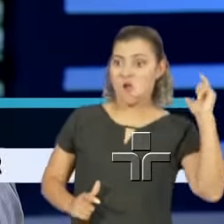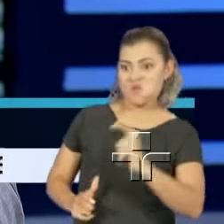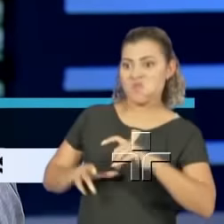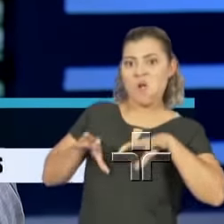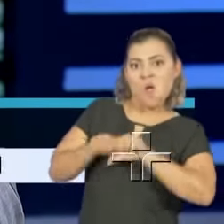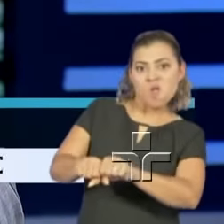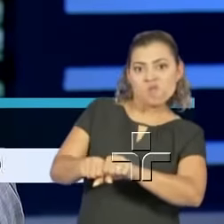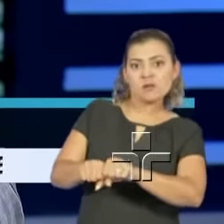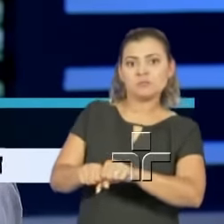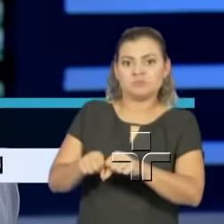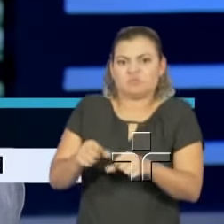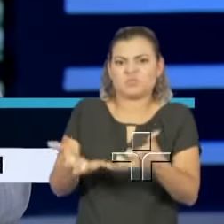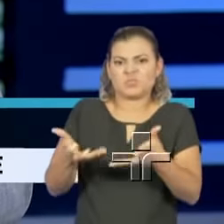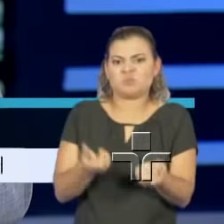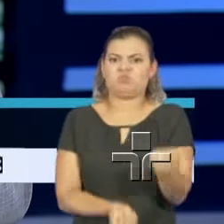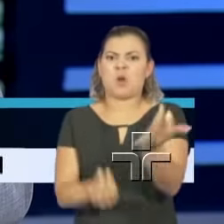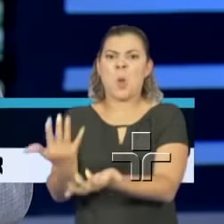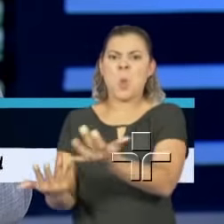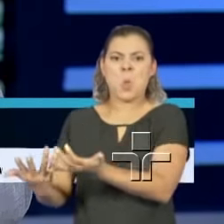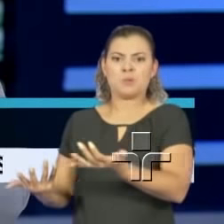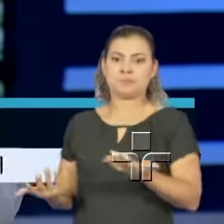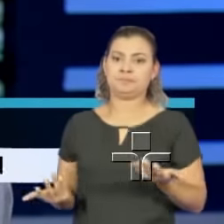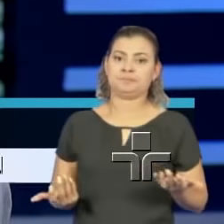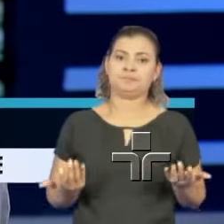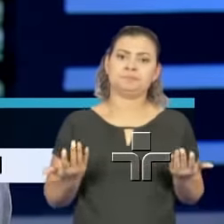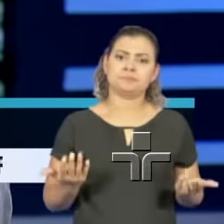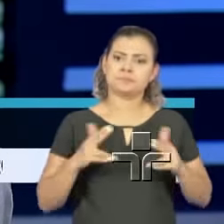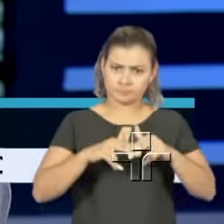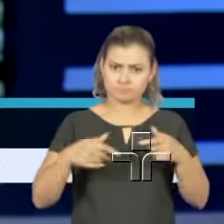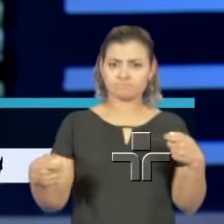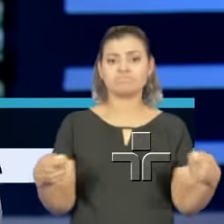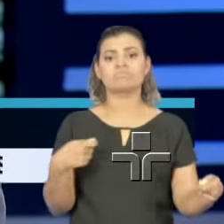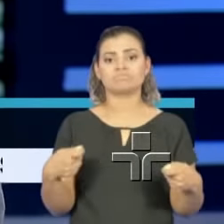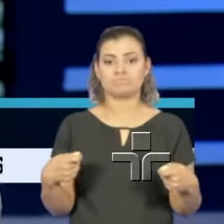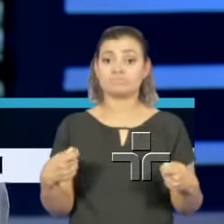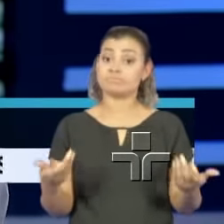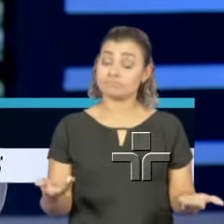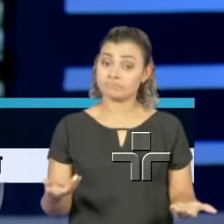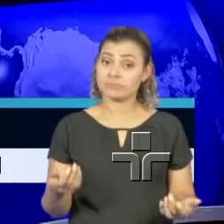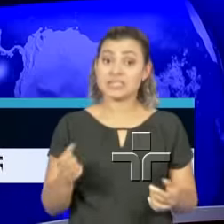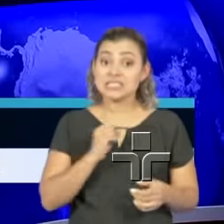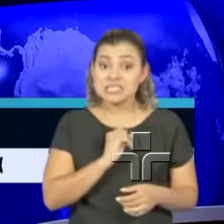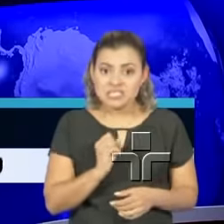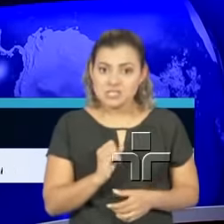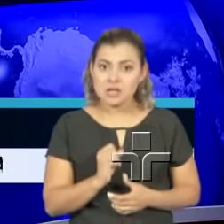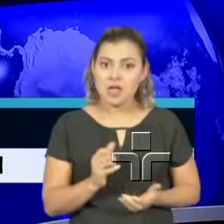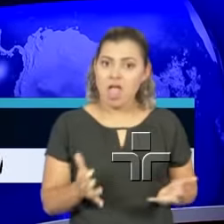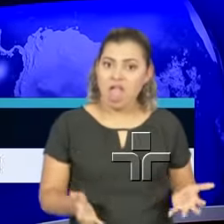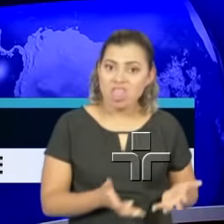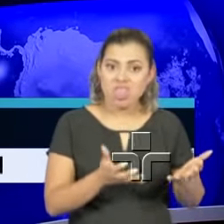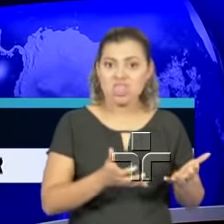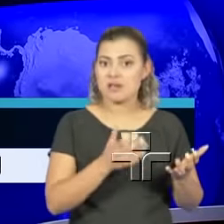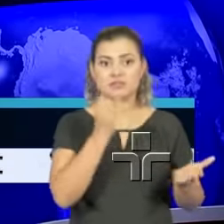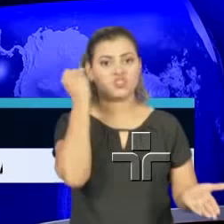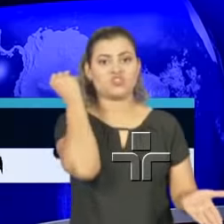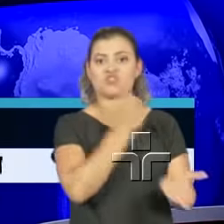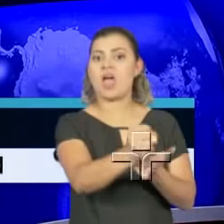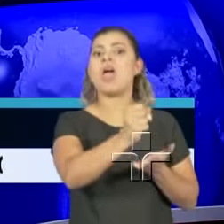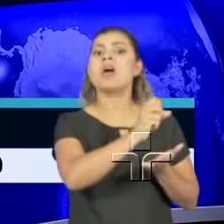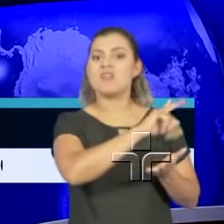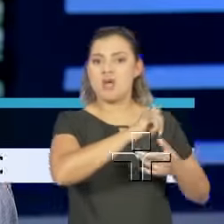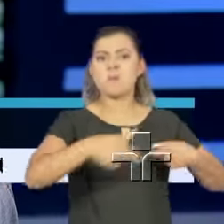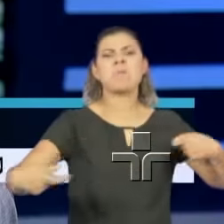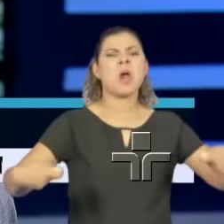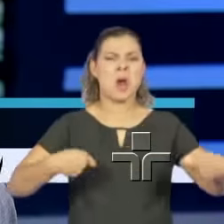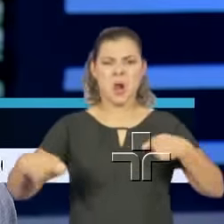de incendiar a região. Então, a possibilidade é isso. Um rastilho de pólvora será suficiente para incendiar de vez a região